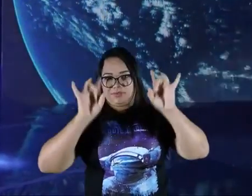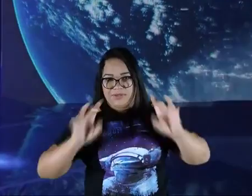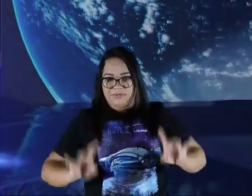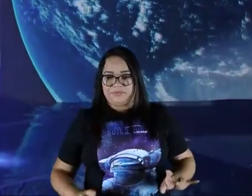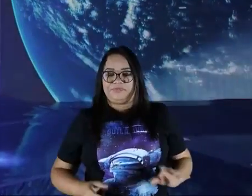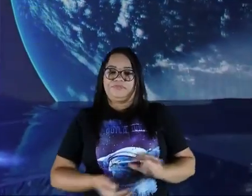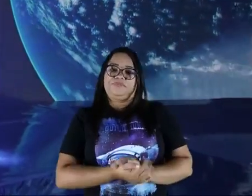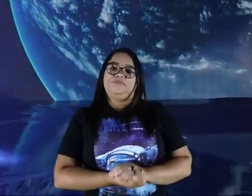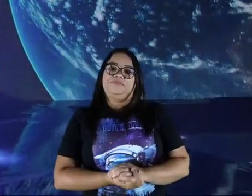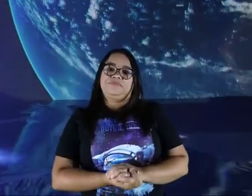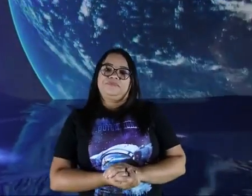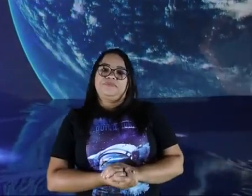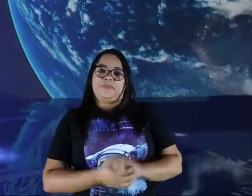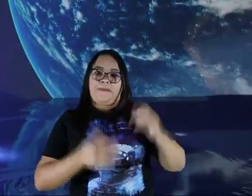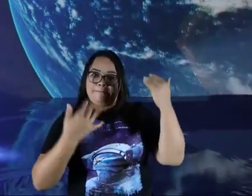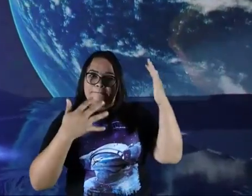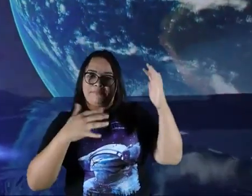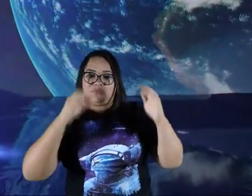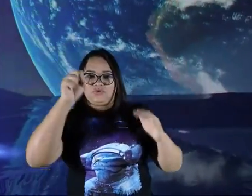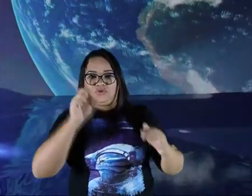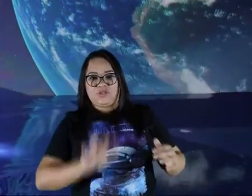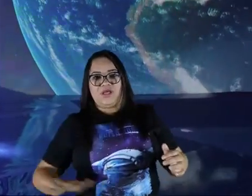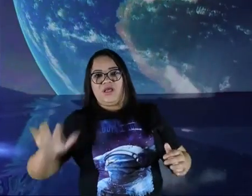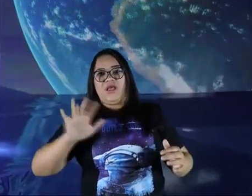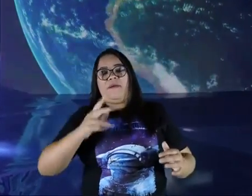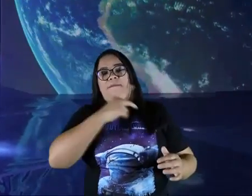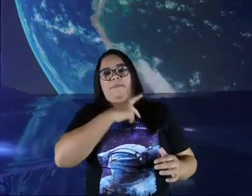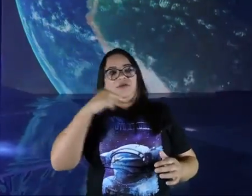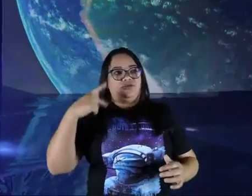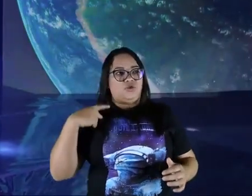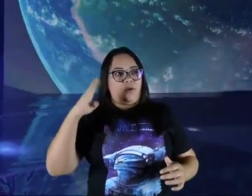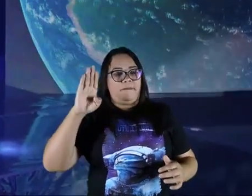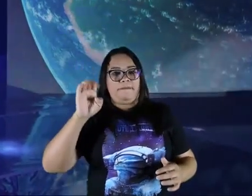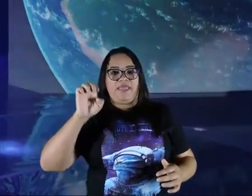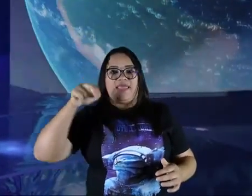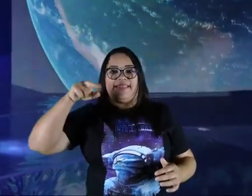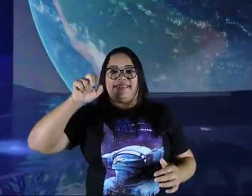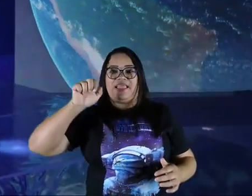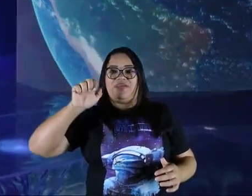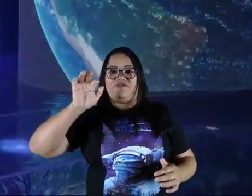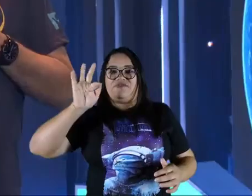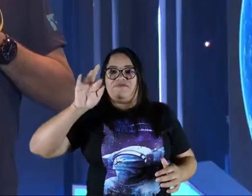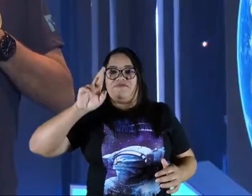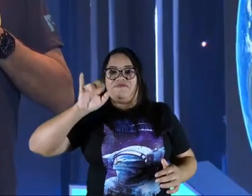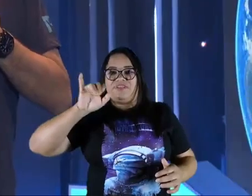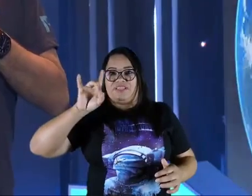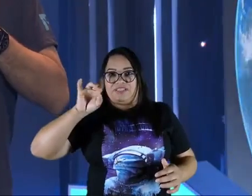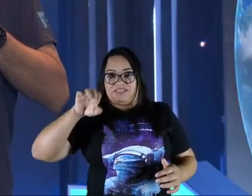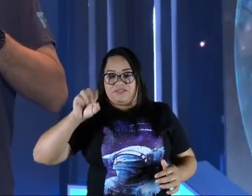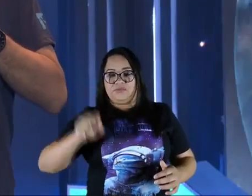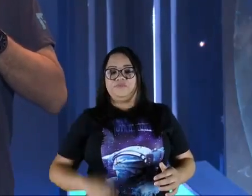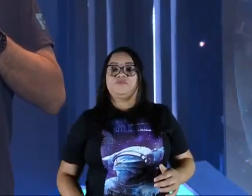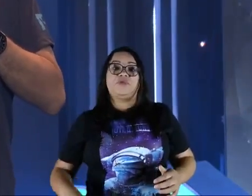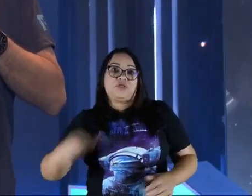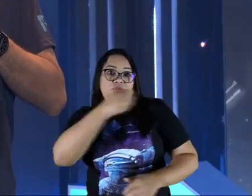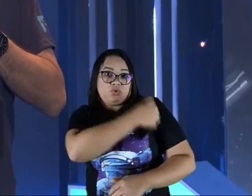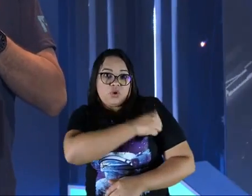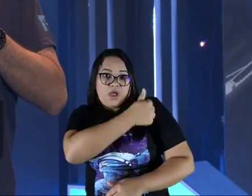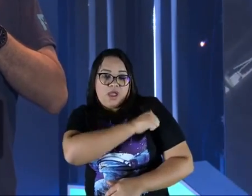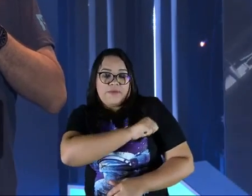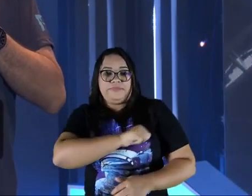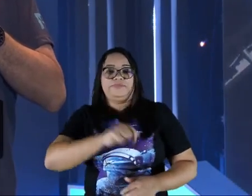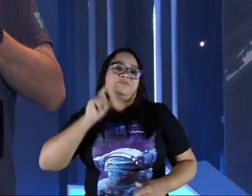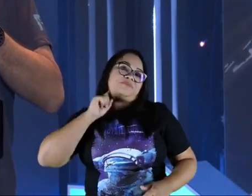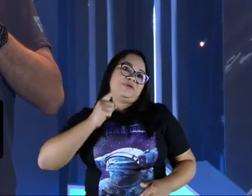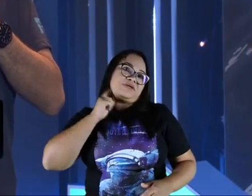projeto tão especial. Vamos para a região sudeste do Brasil, pastor Benefrides e a sua Calebada. No Rio, Minas e Espírito Santo